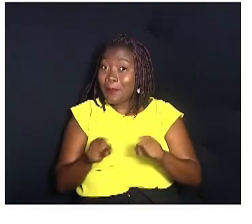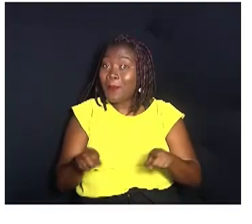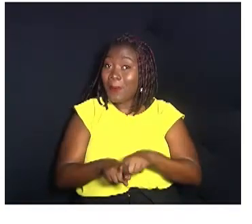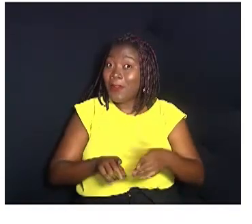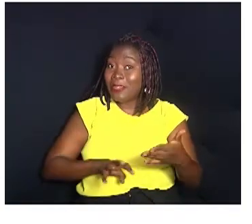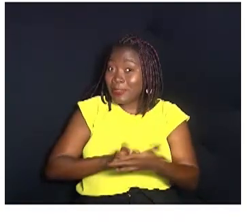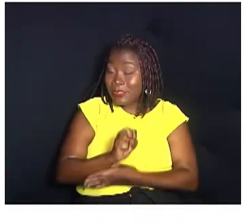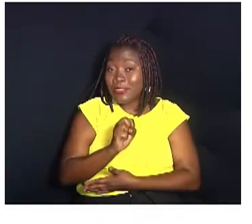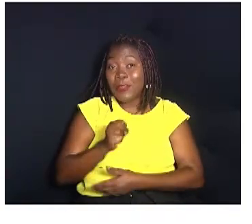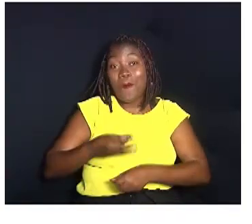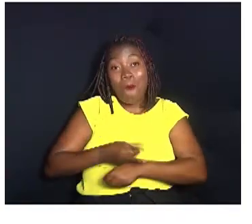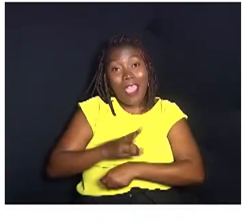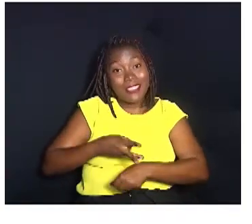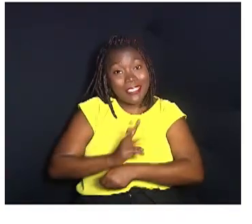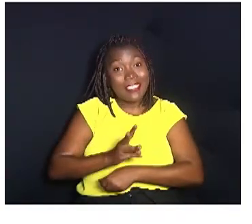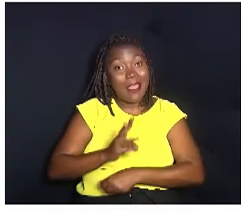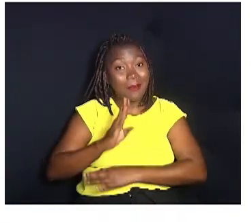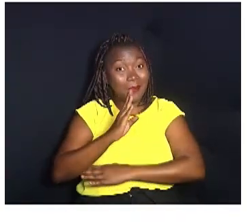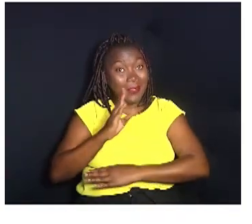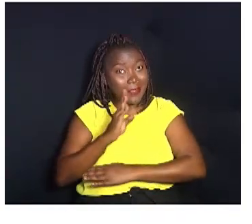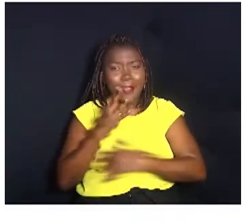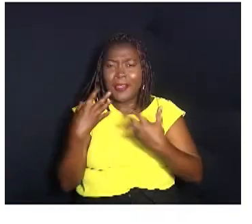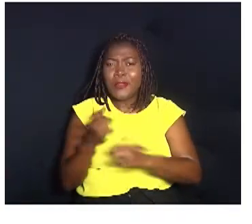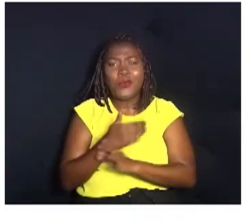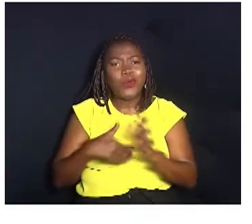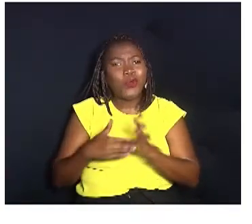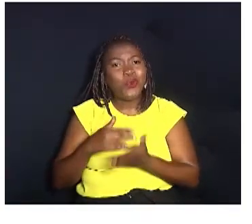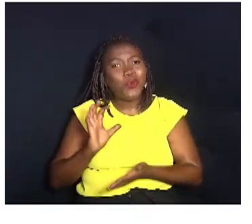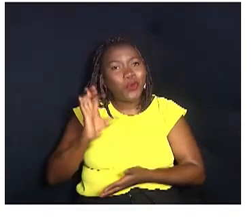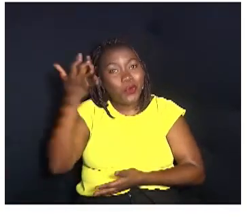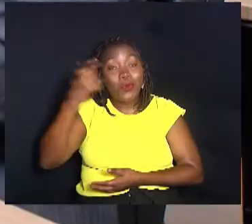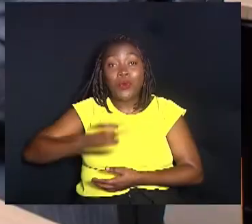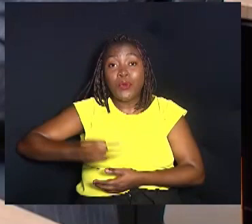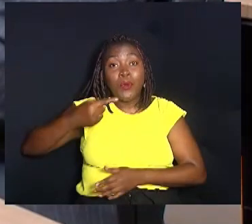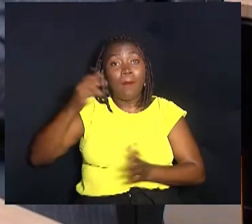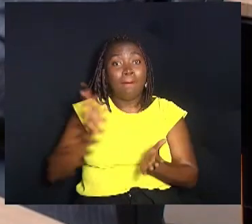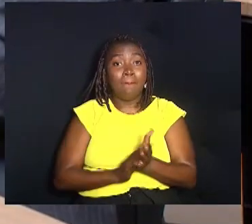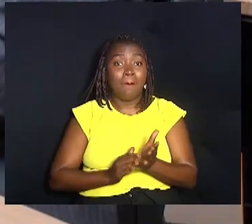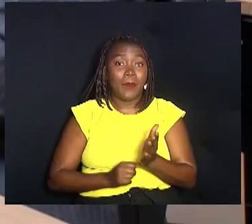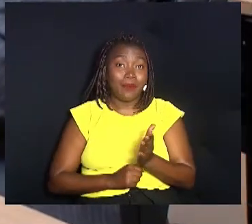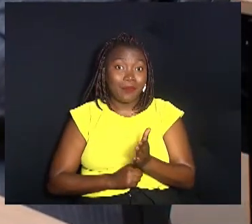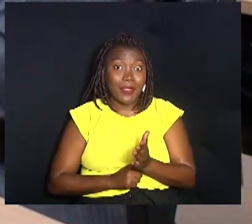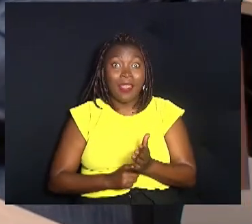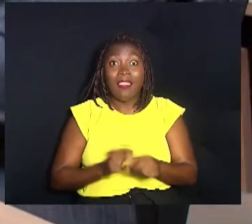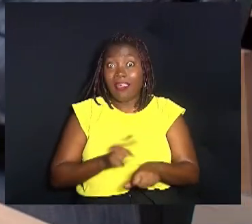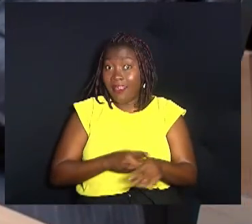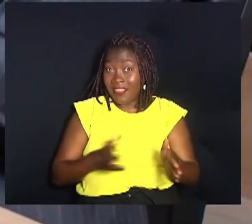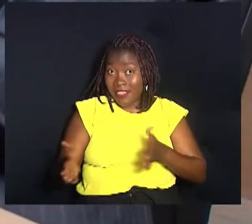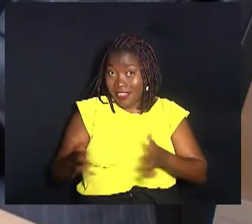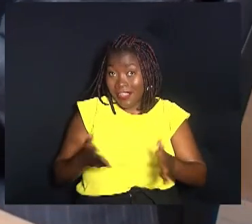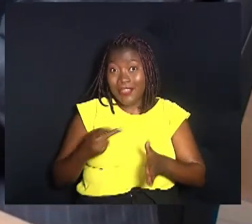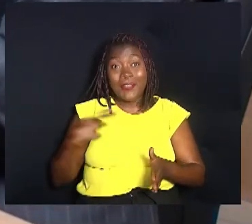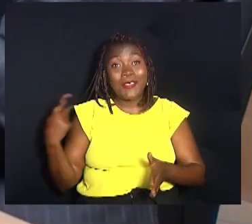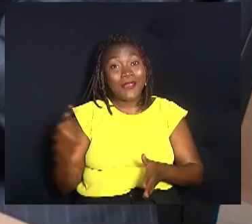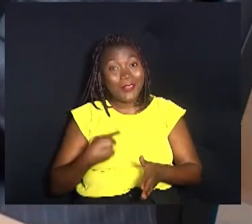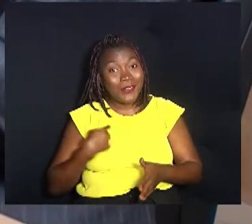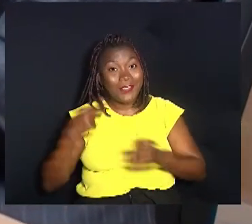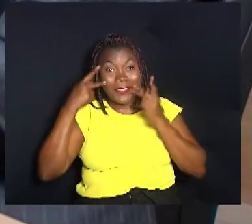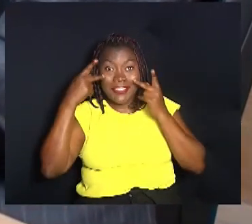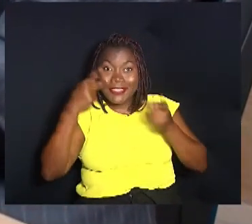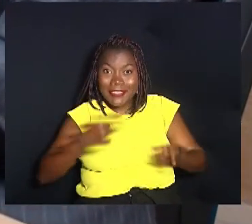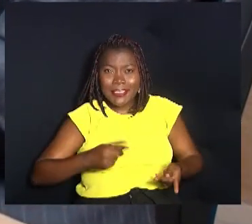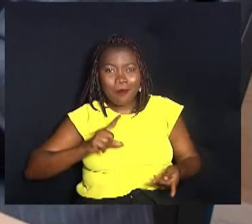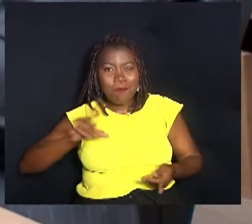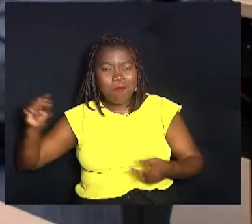pelo WhatsApp da Câmara e receber tudo o que acontece em primeira mão. Enquanto isso, os nossos visitantes saem com a